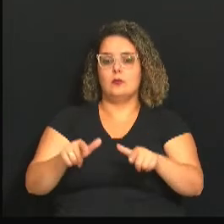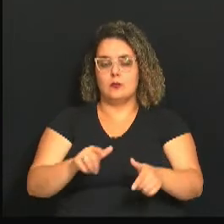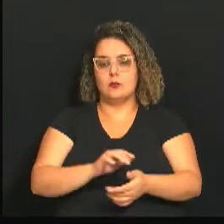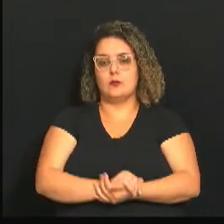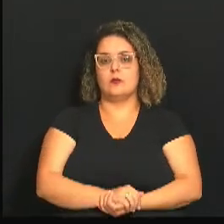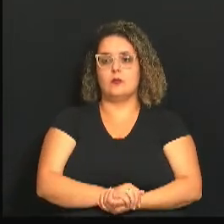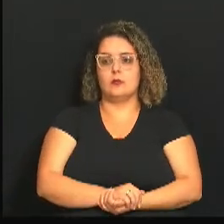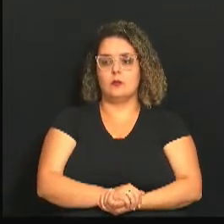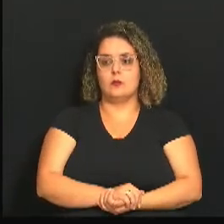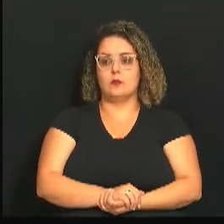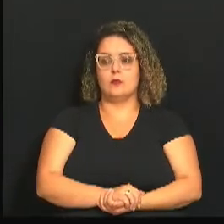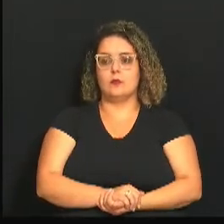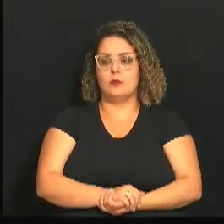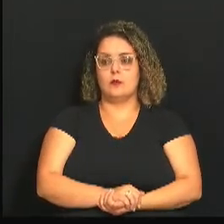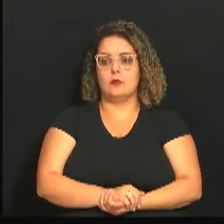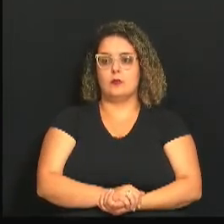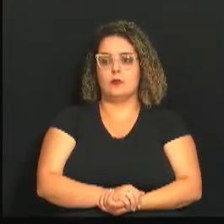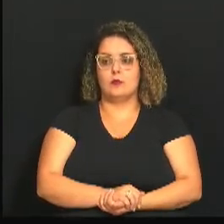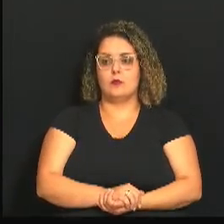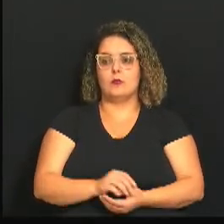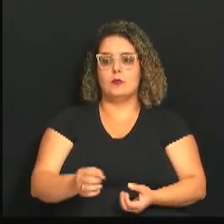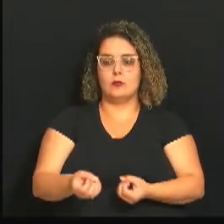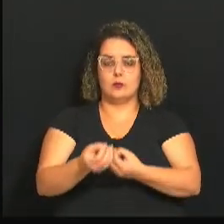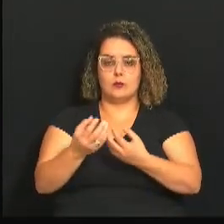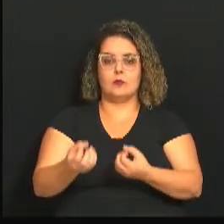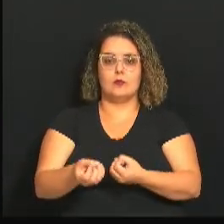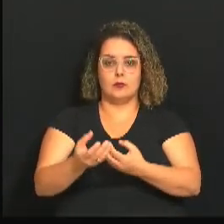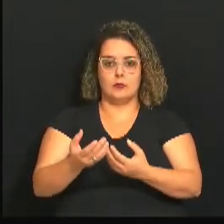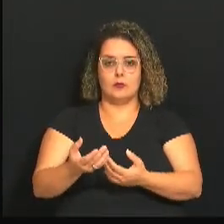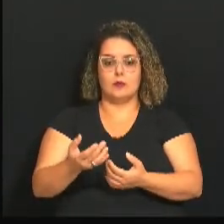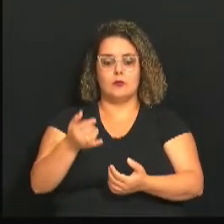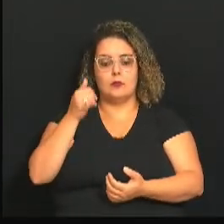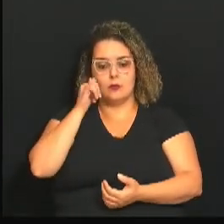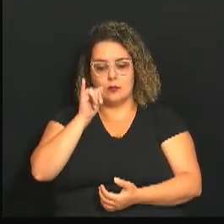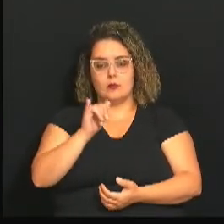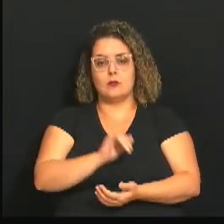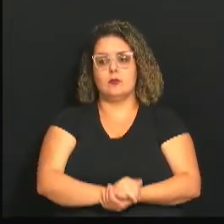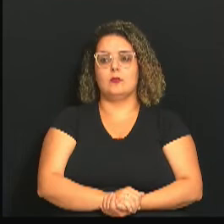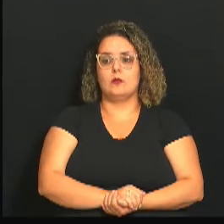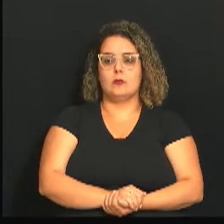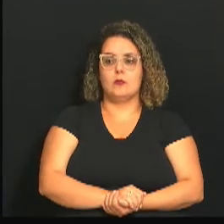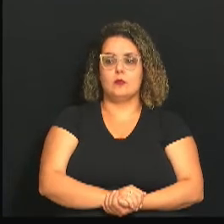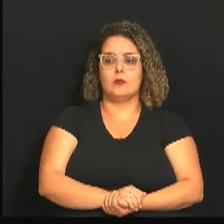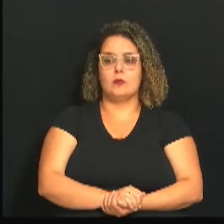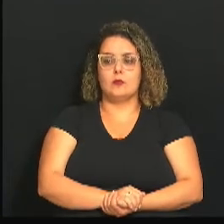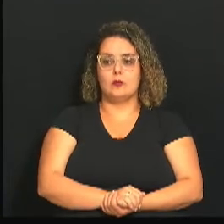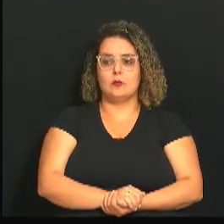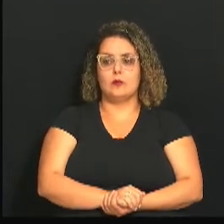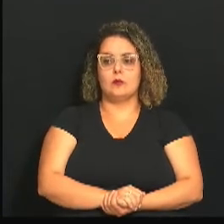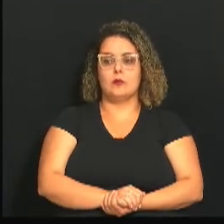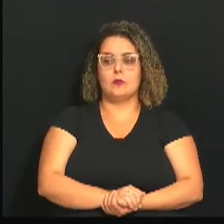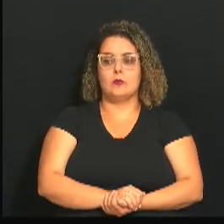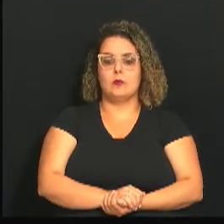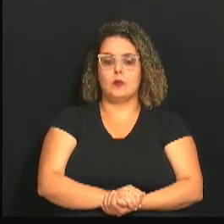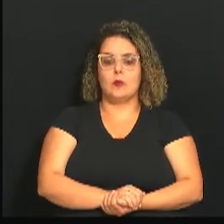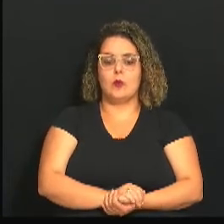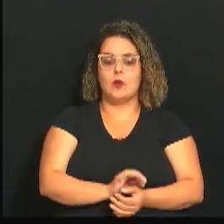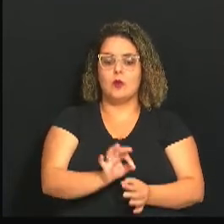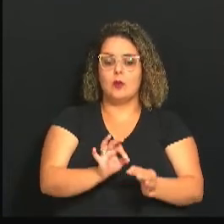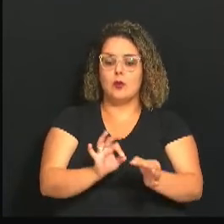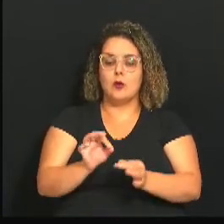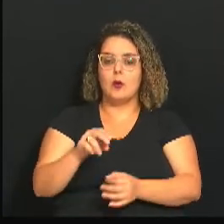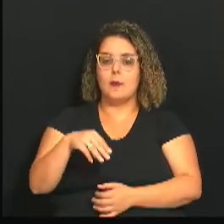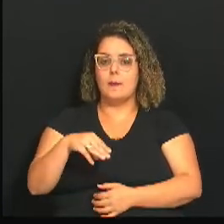tenham informação e se previnam. E a outra questão é em relação à manutenção. Por exemplo,